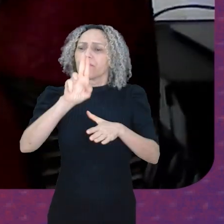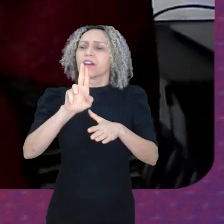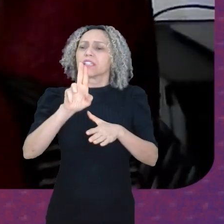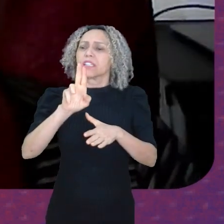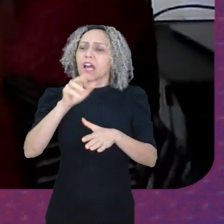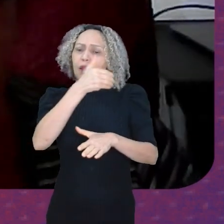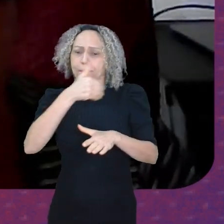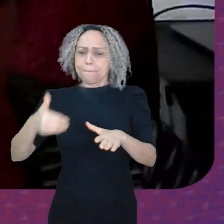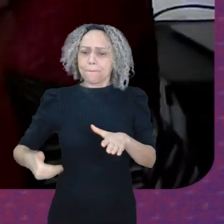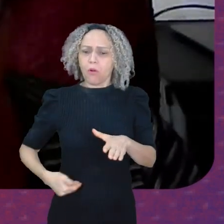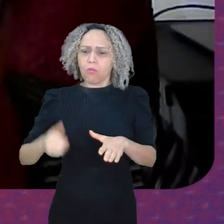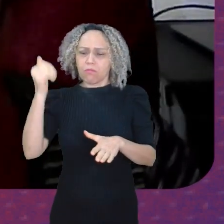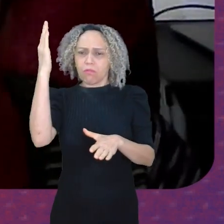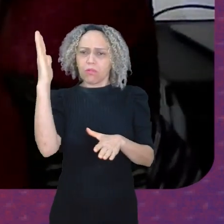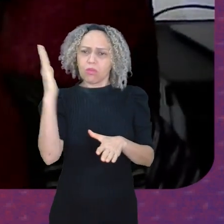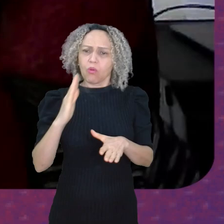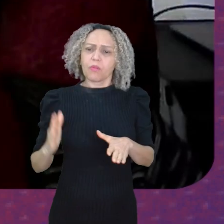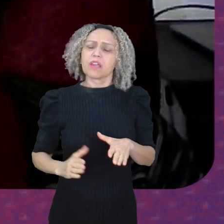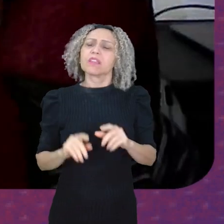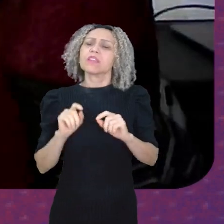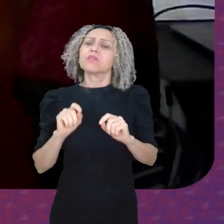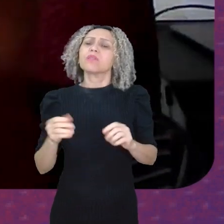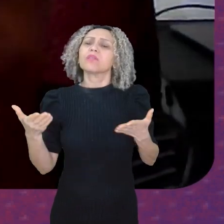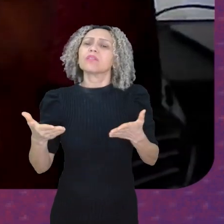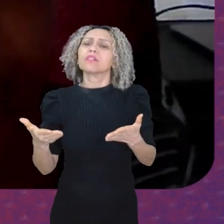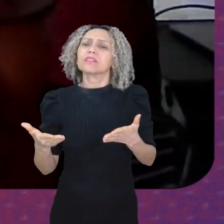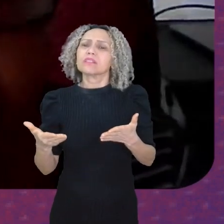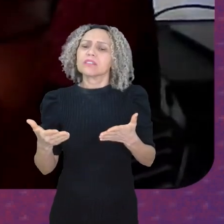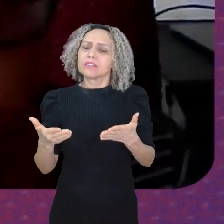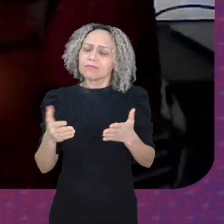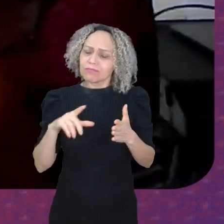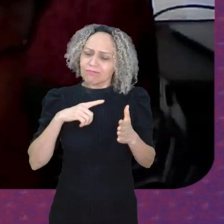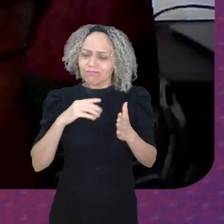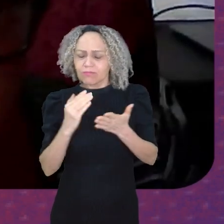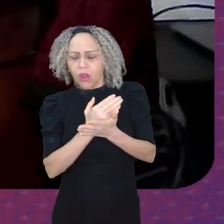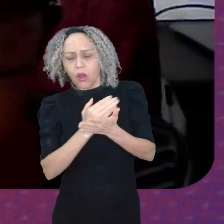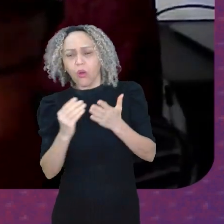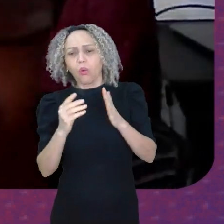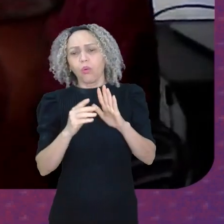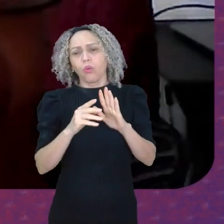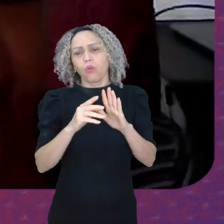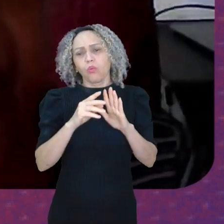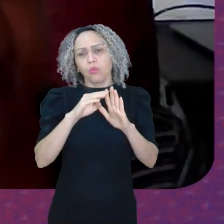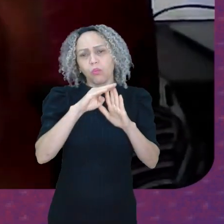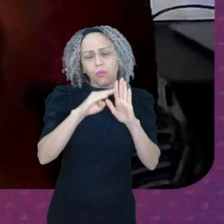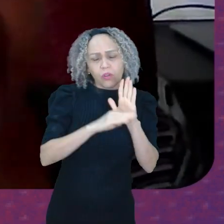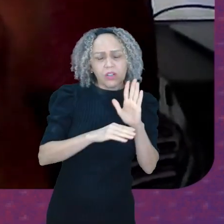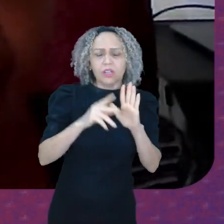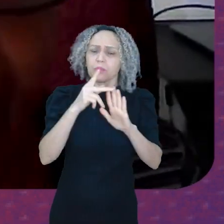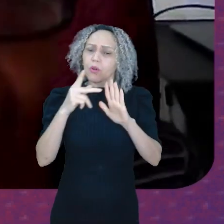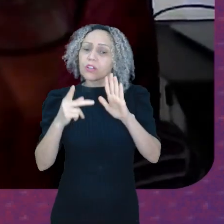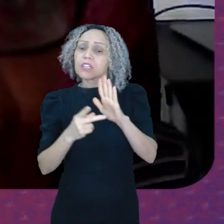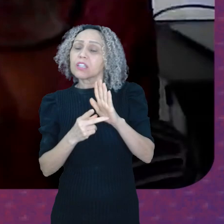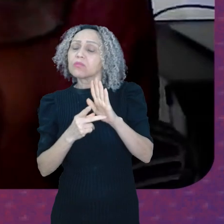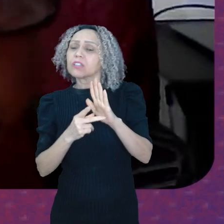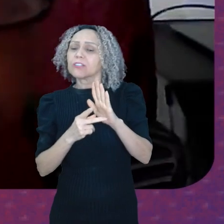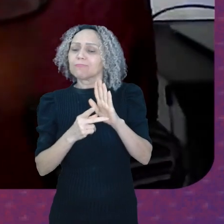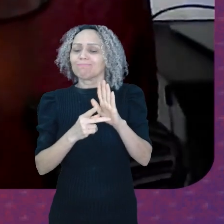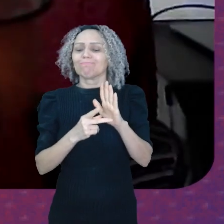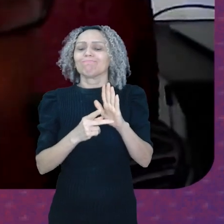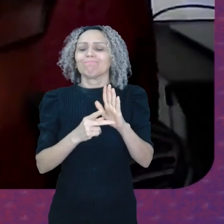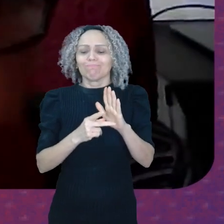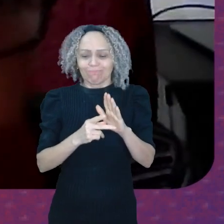Brasil hoje desenvolvem algum programa de ação afirmativa. E a demanda,